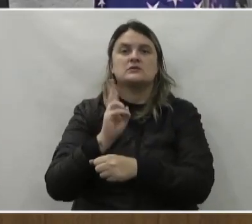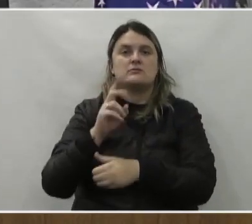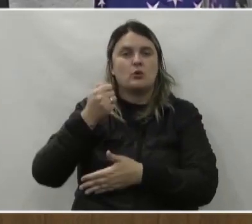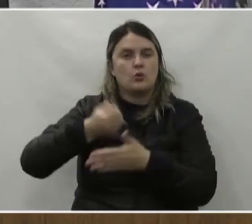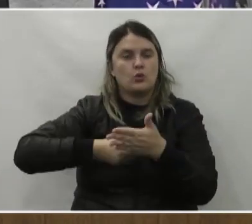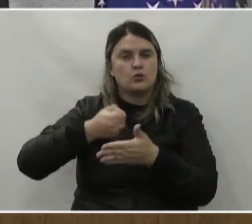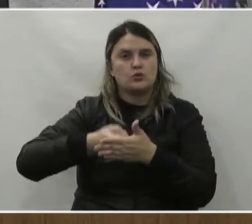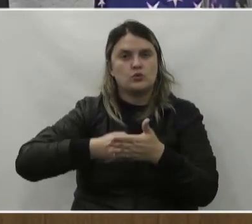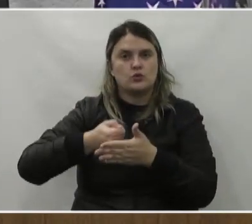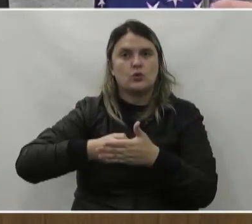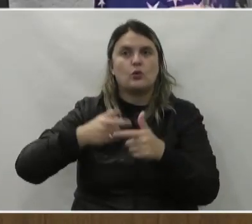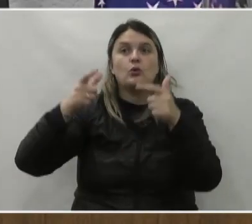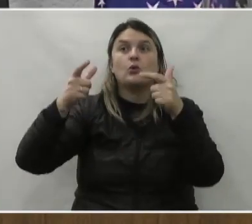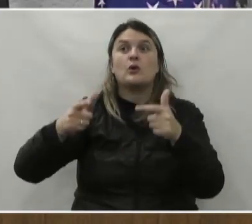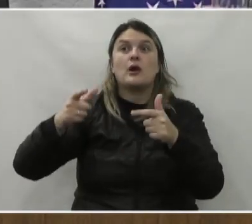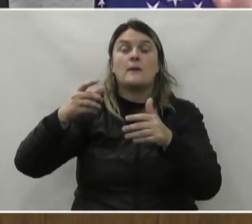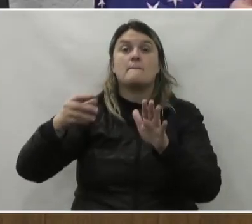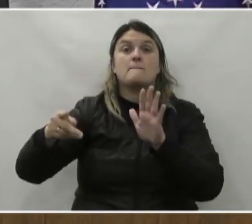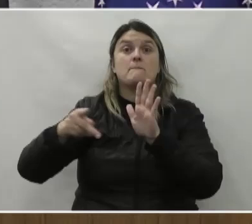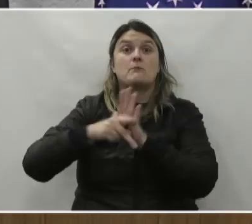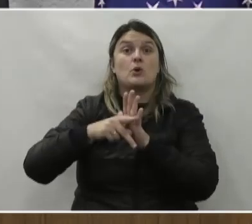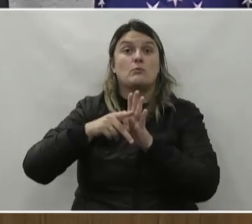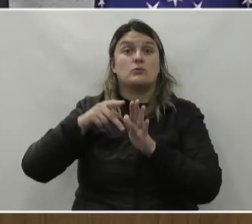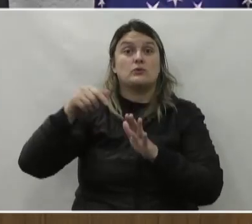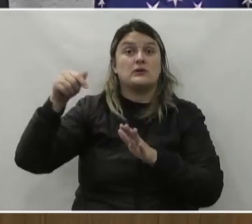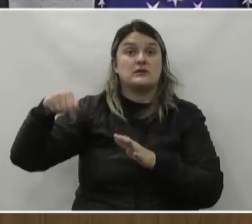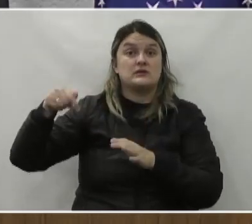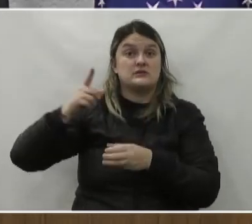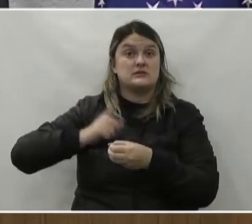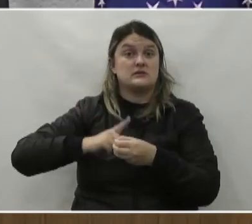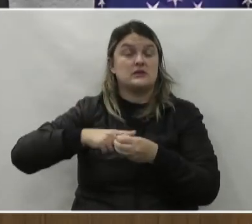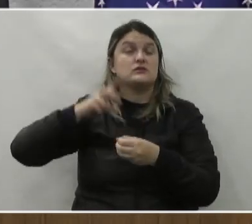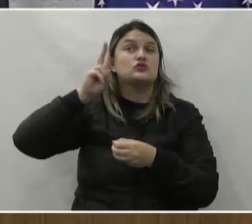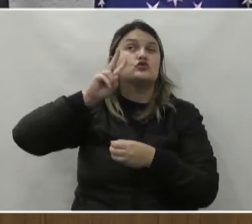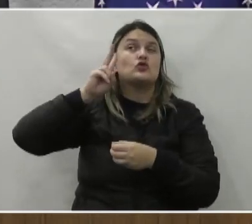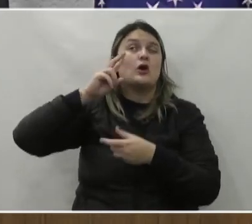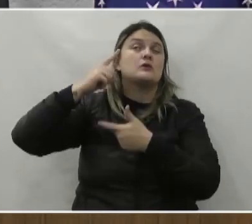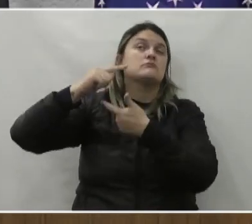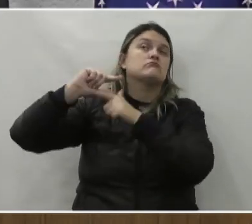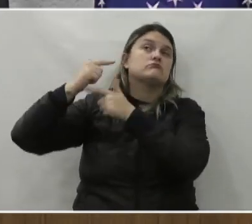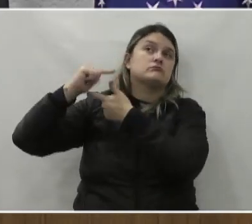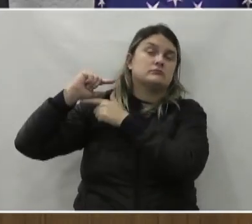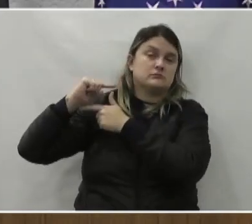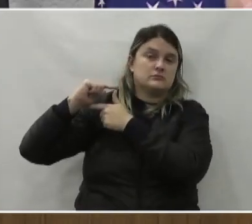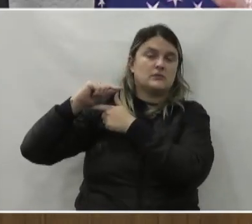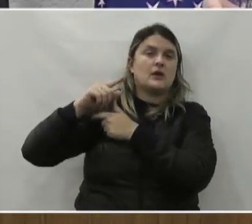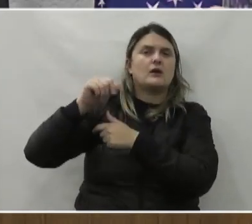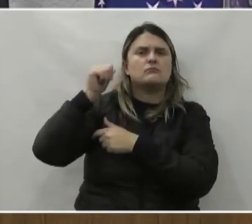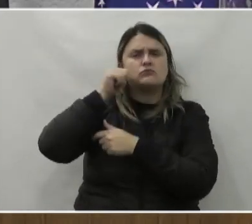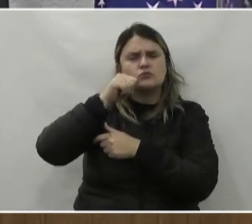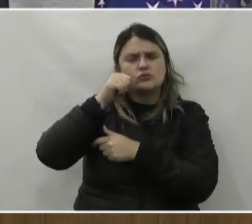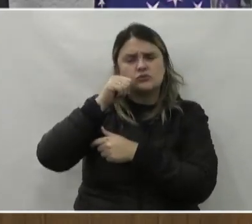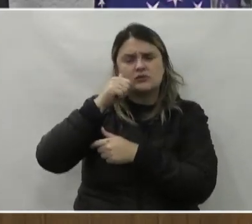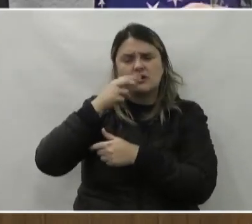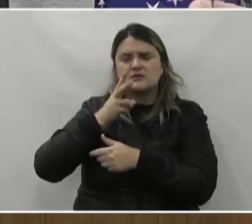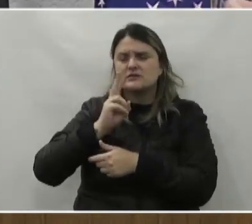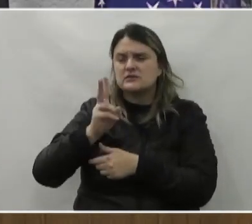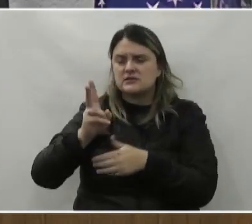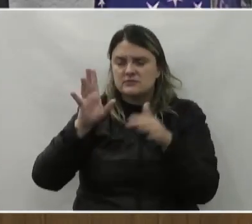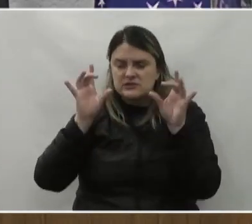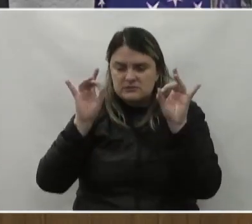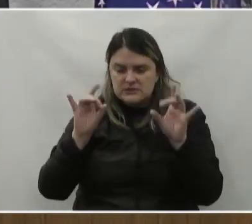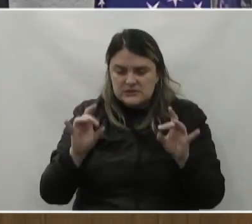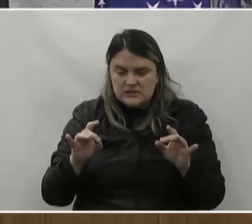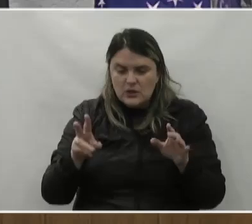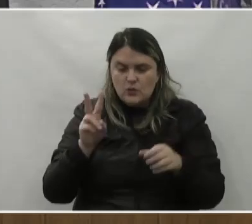como a Estação Ferroviária de União da Vitória e Porto União, dedicou sua vida a valorizar o patrimônio